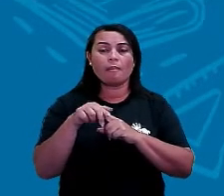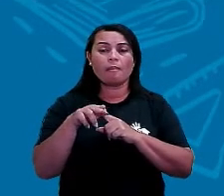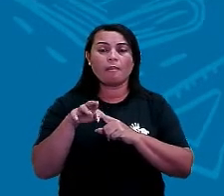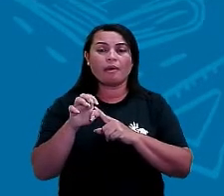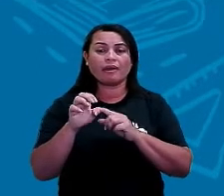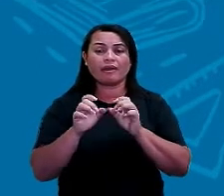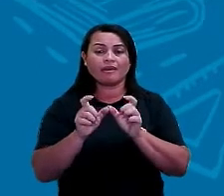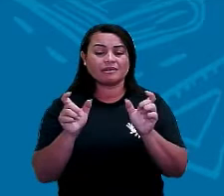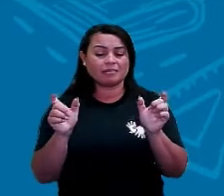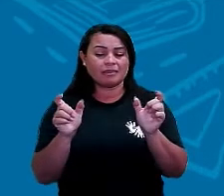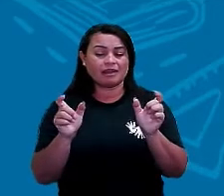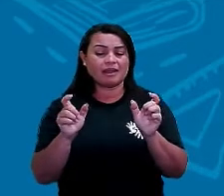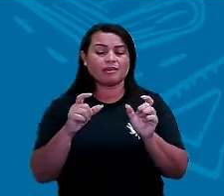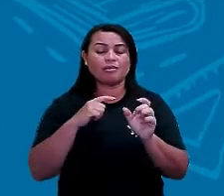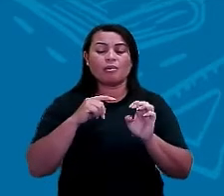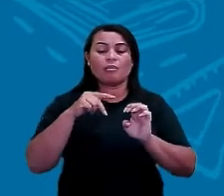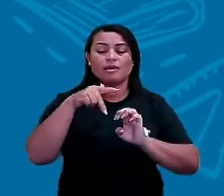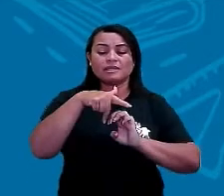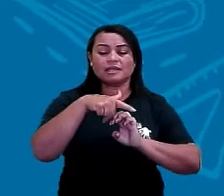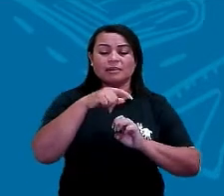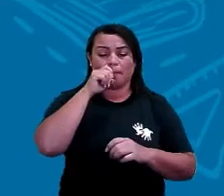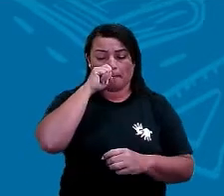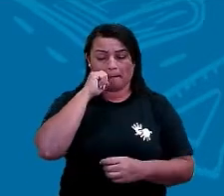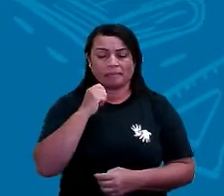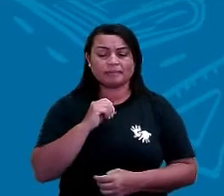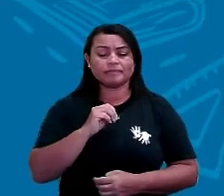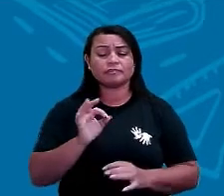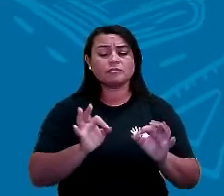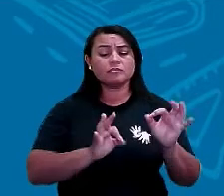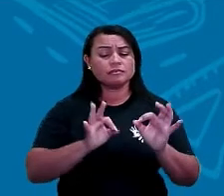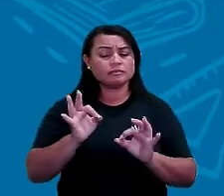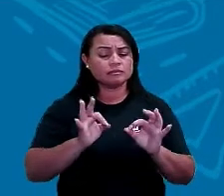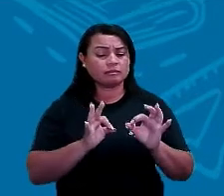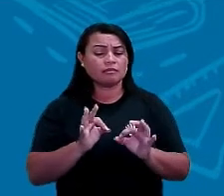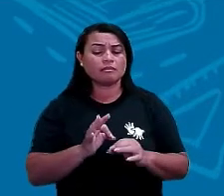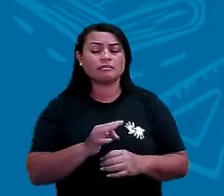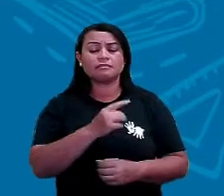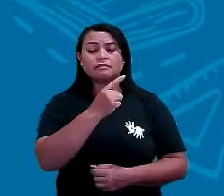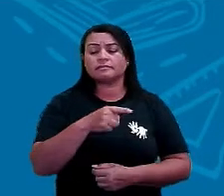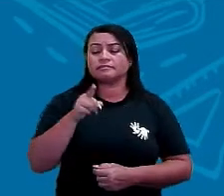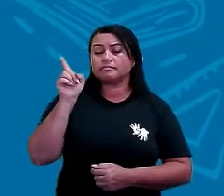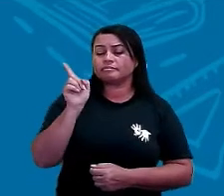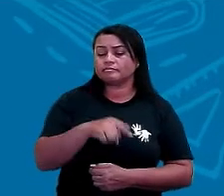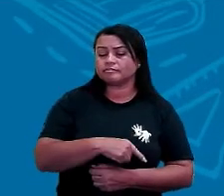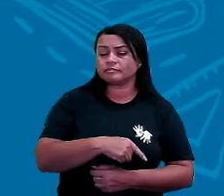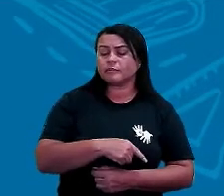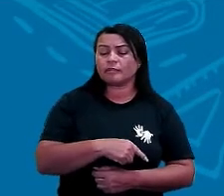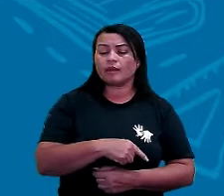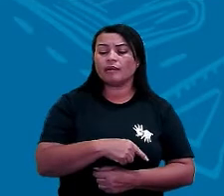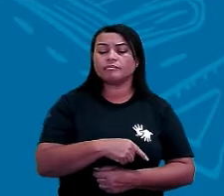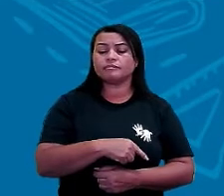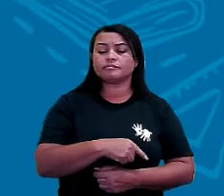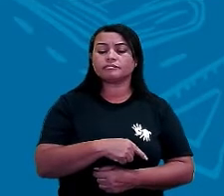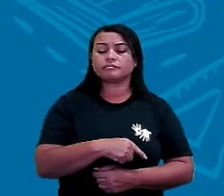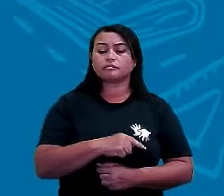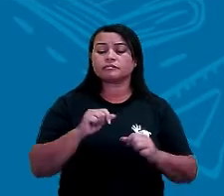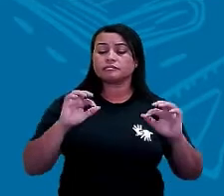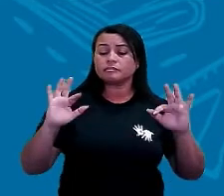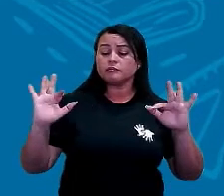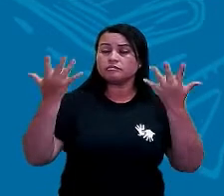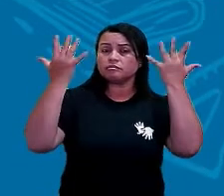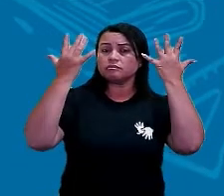acento. Outro exemplo: os organizadores cancelaram o espetáculo por